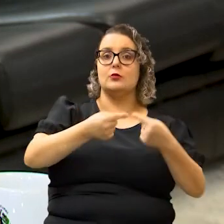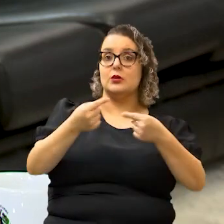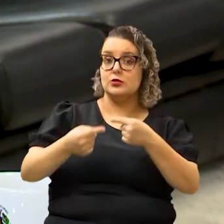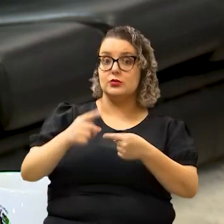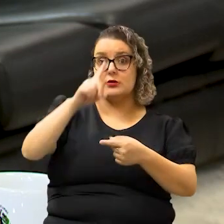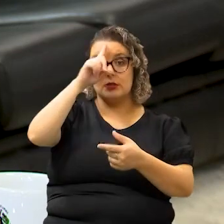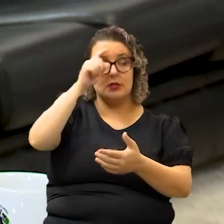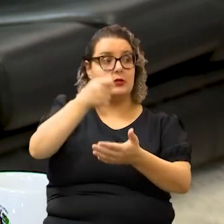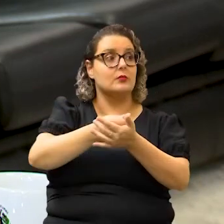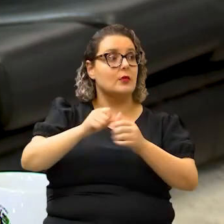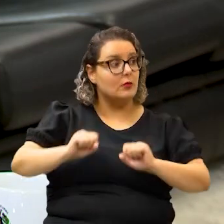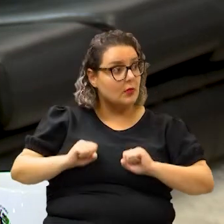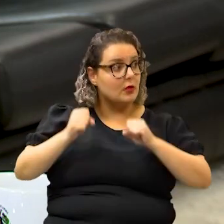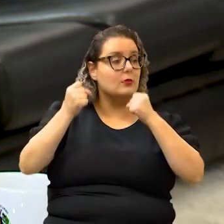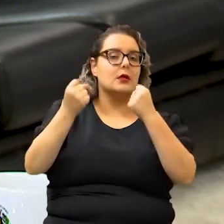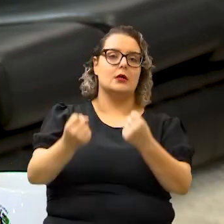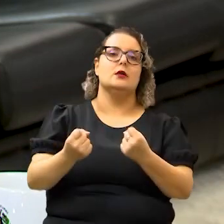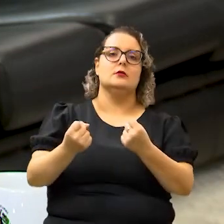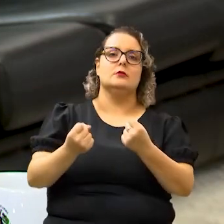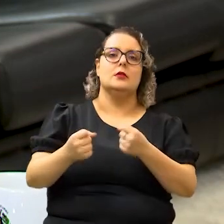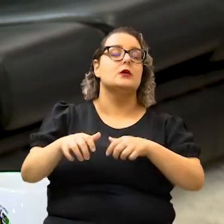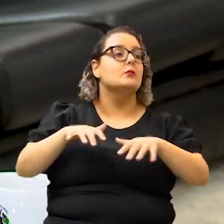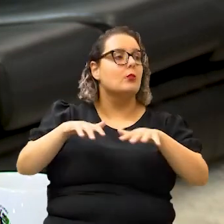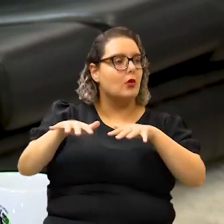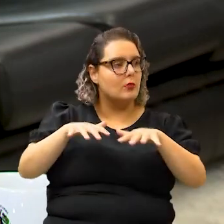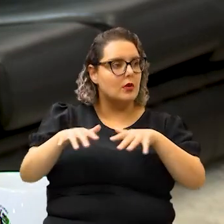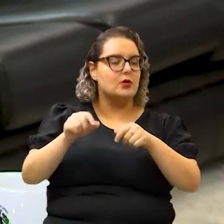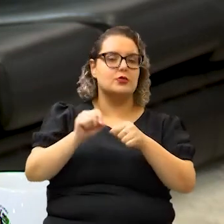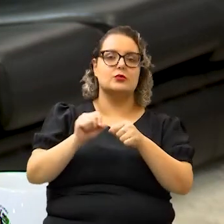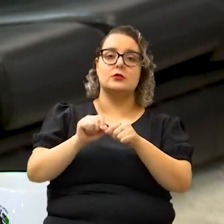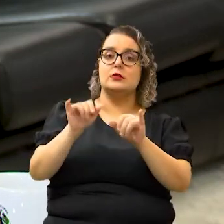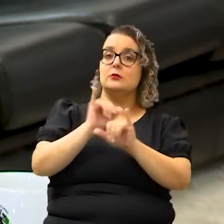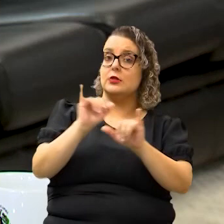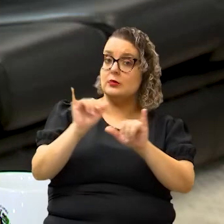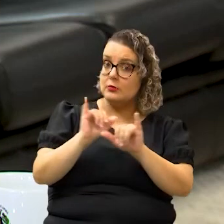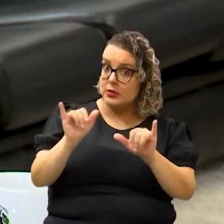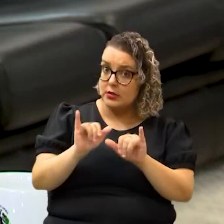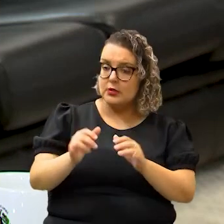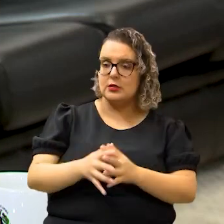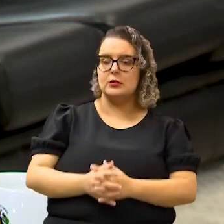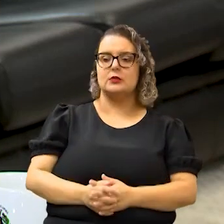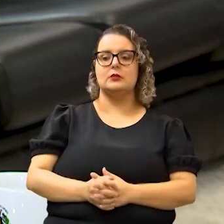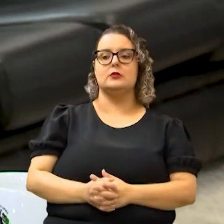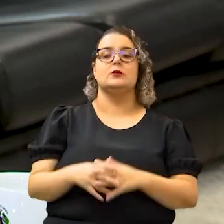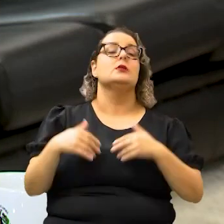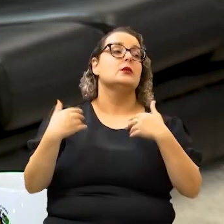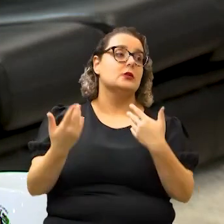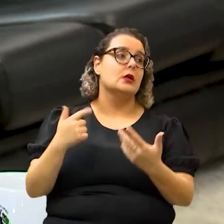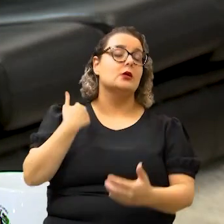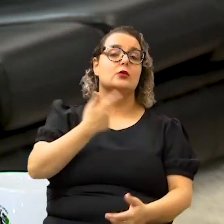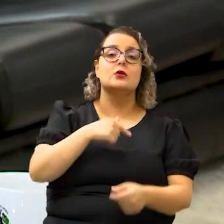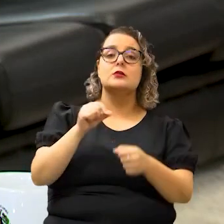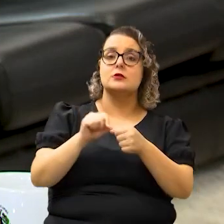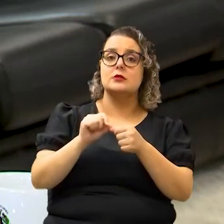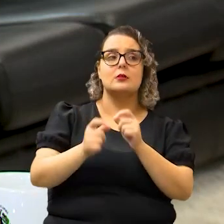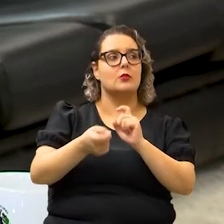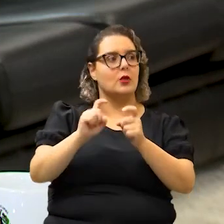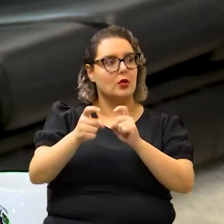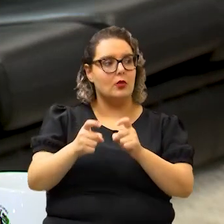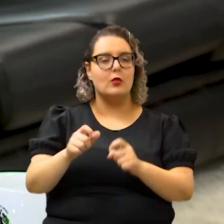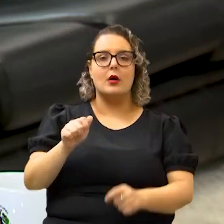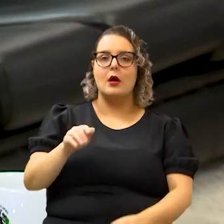né, numa discussão, decidiram encampar esse movimento de fazer uma campanha. E